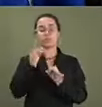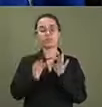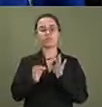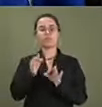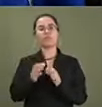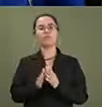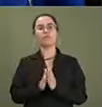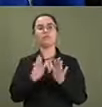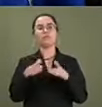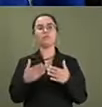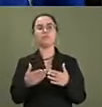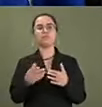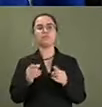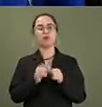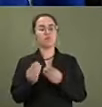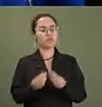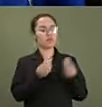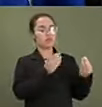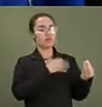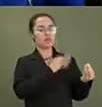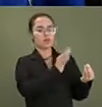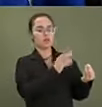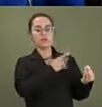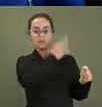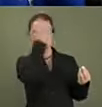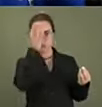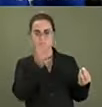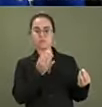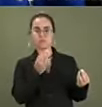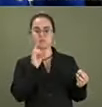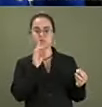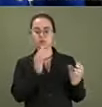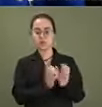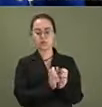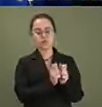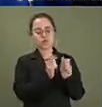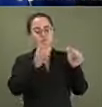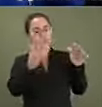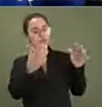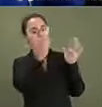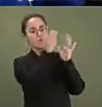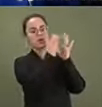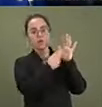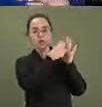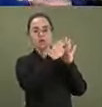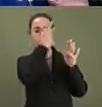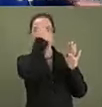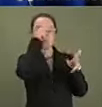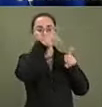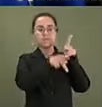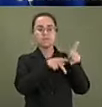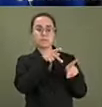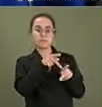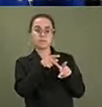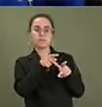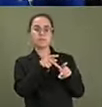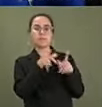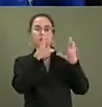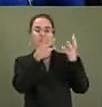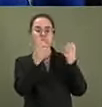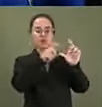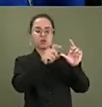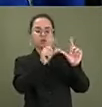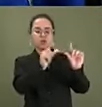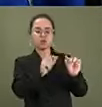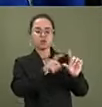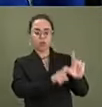fazendo aqui gente é dado certo eu acho que em vez da gente ficar só aumentar imposto para a população brasileira ia pagar Vamos diminuir Vamos diminuir essa despesa